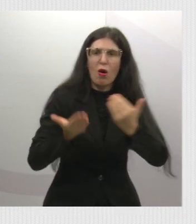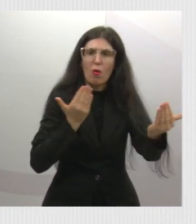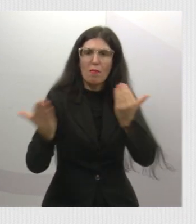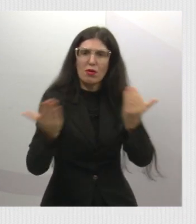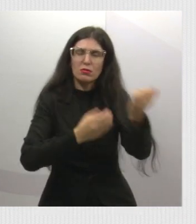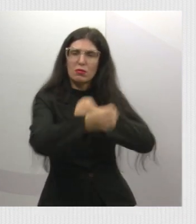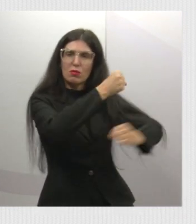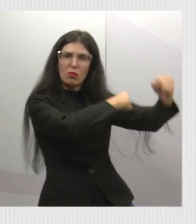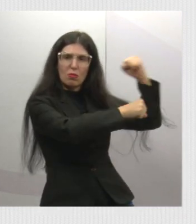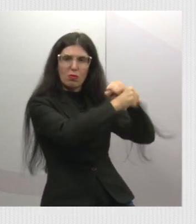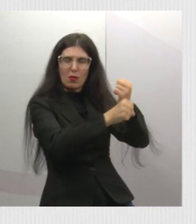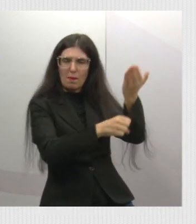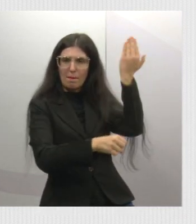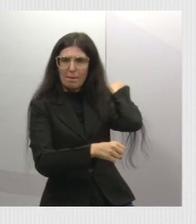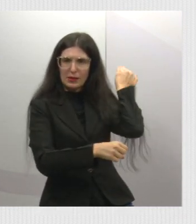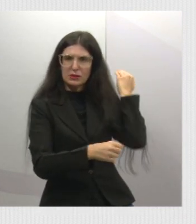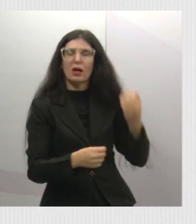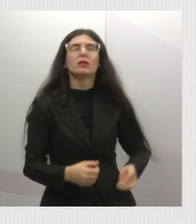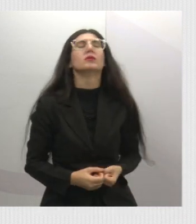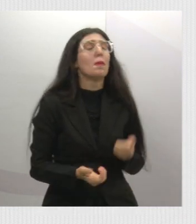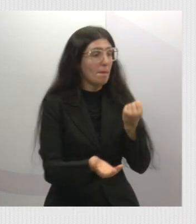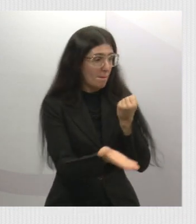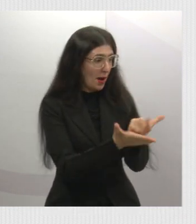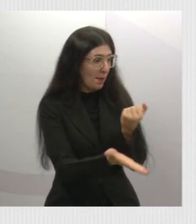estavam pendentes. Então, está pago em dia.